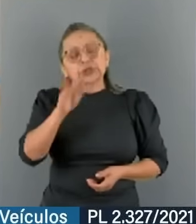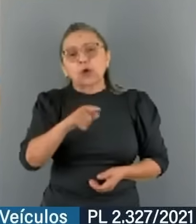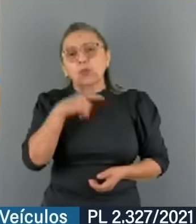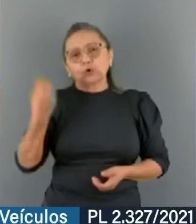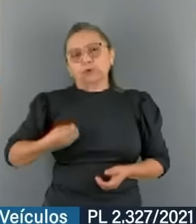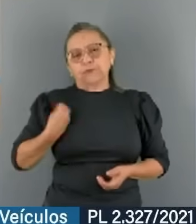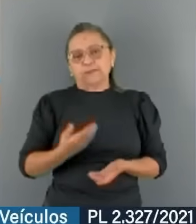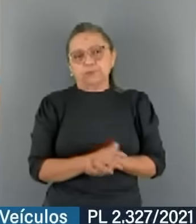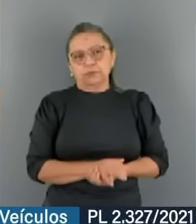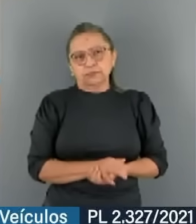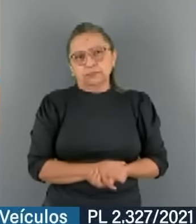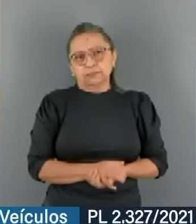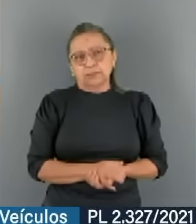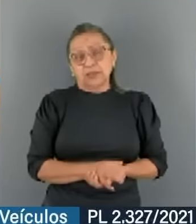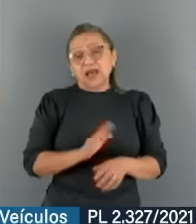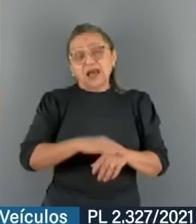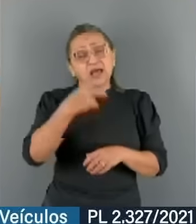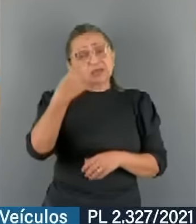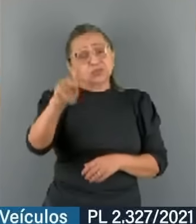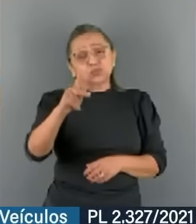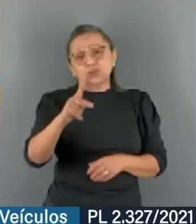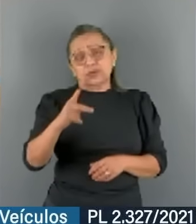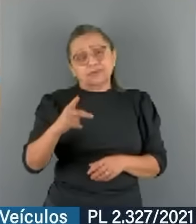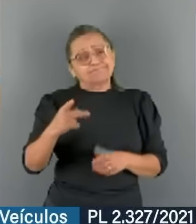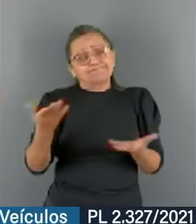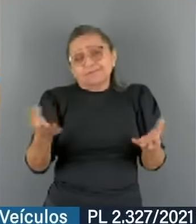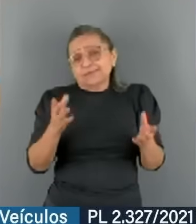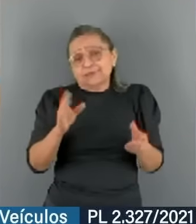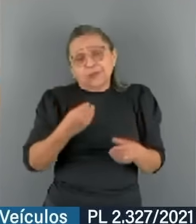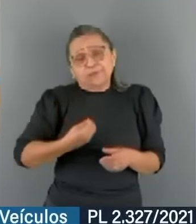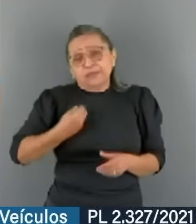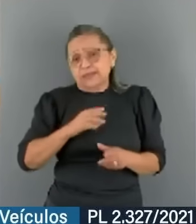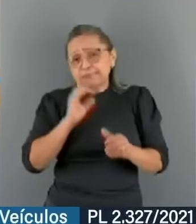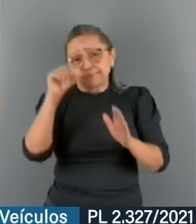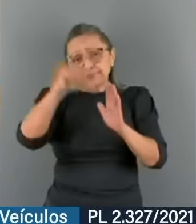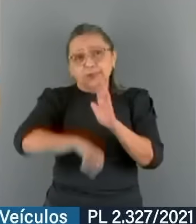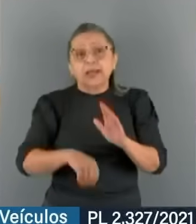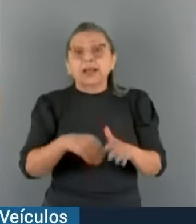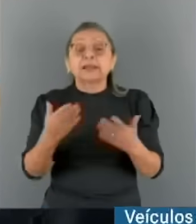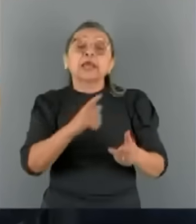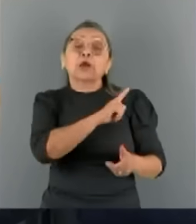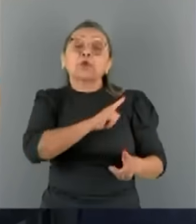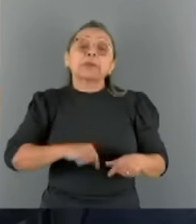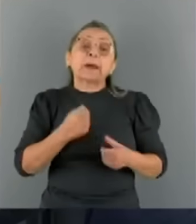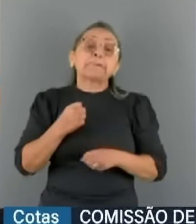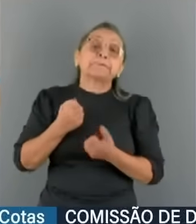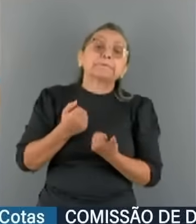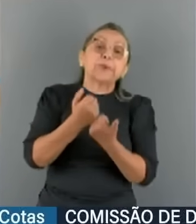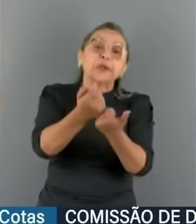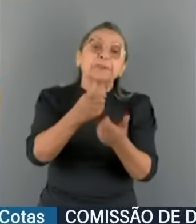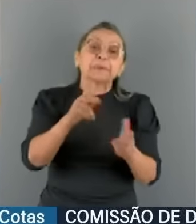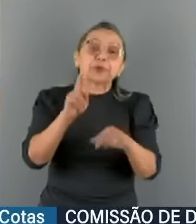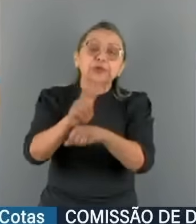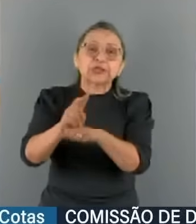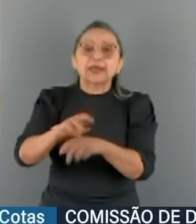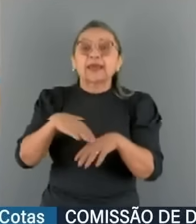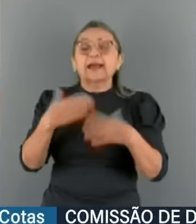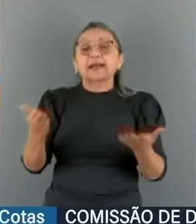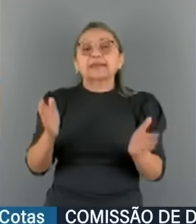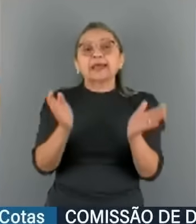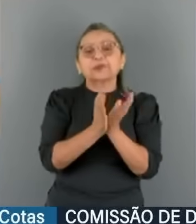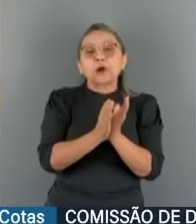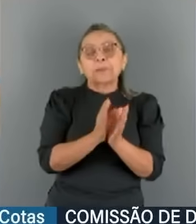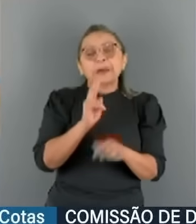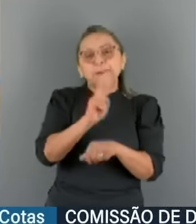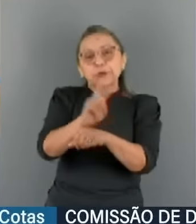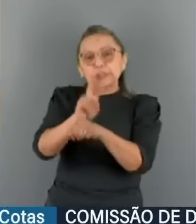morto-vivo. A sua cabeça já está na bandeja. Cadê o governo aqui para lhe proteger? Cadê a tropa ninista